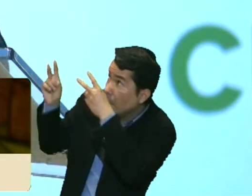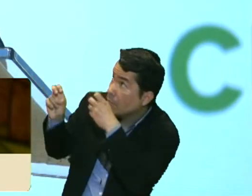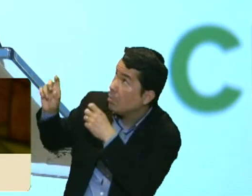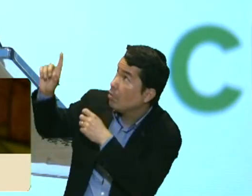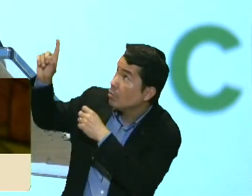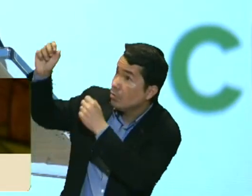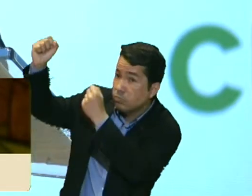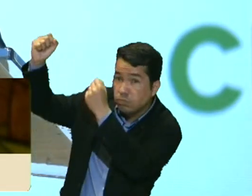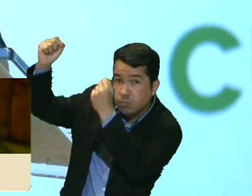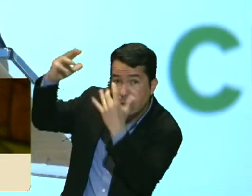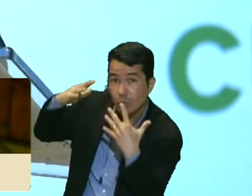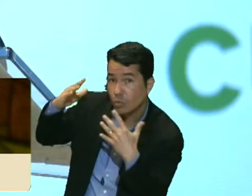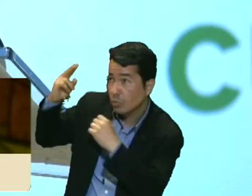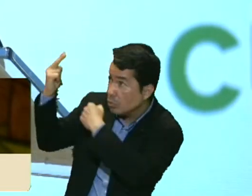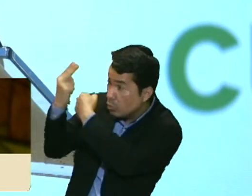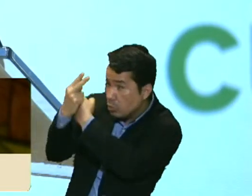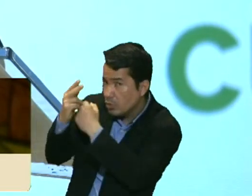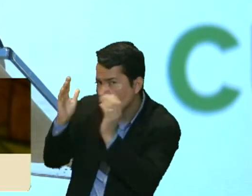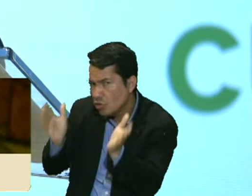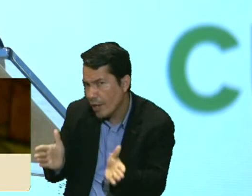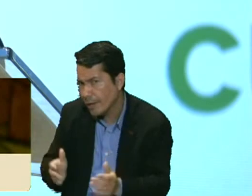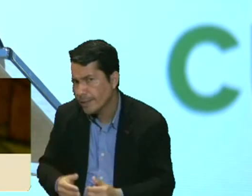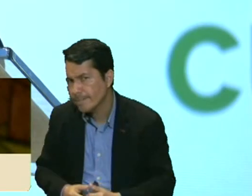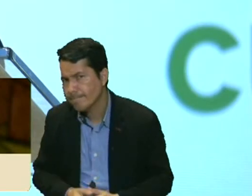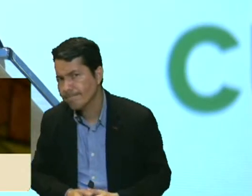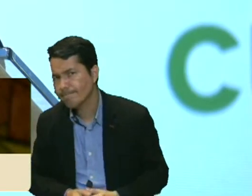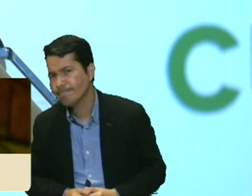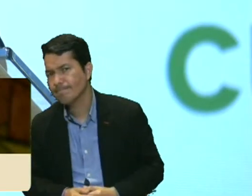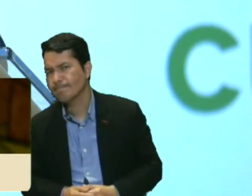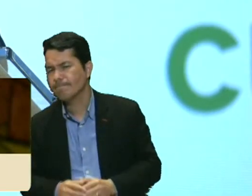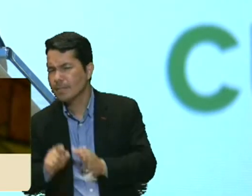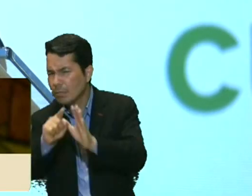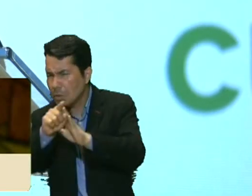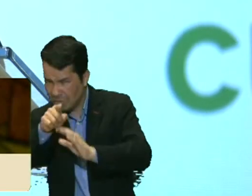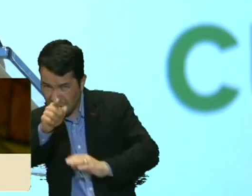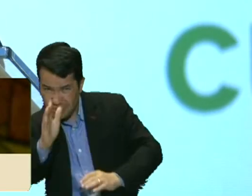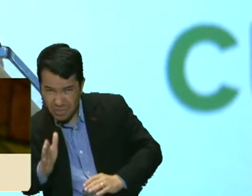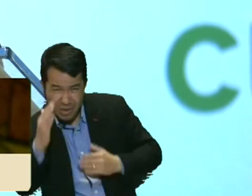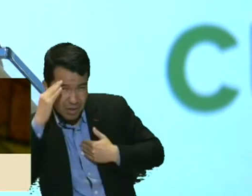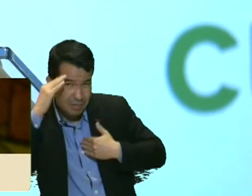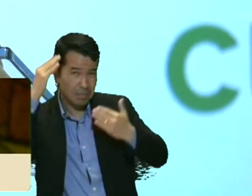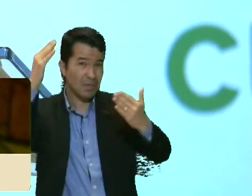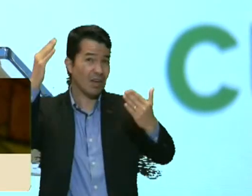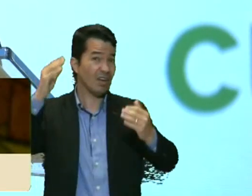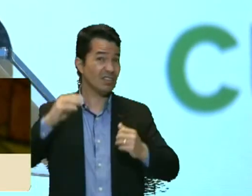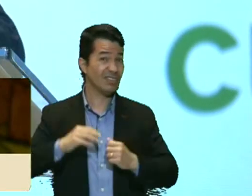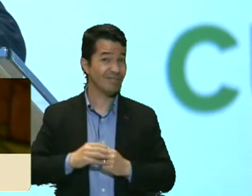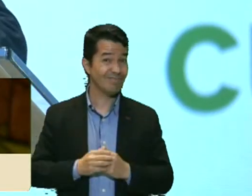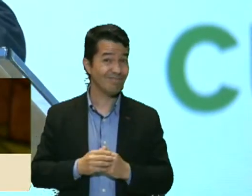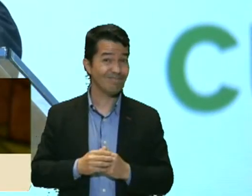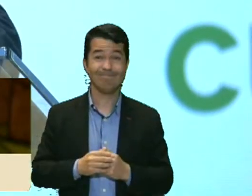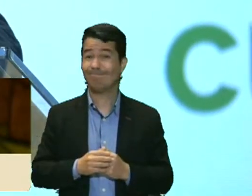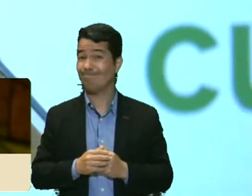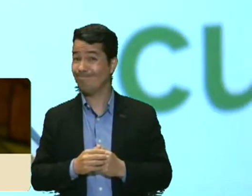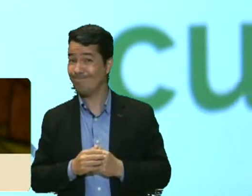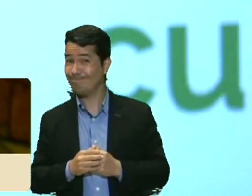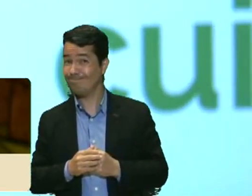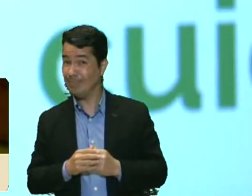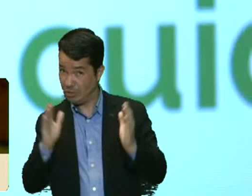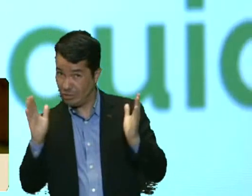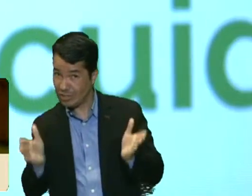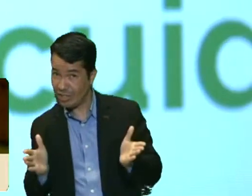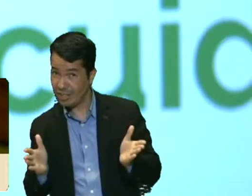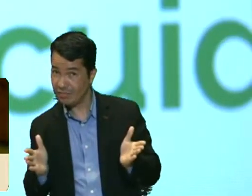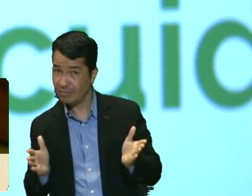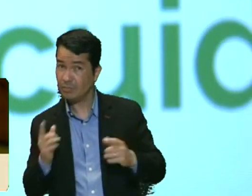na sua vida? Você tem sido grato no meio e entre os tempos difíceis?